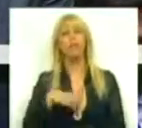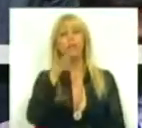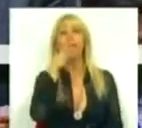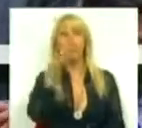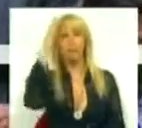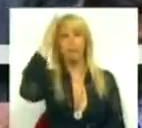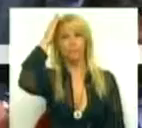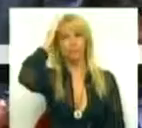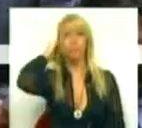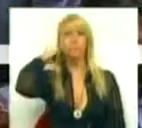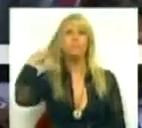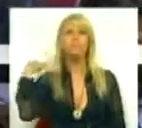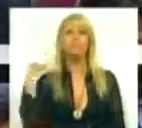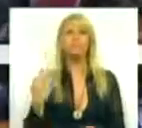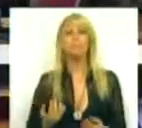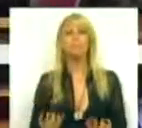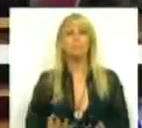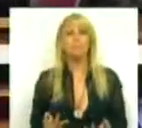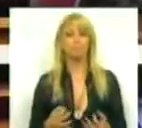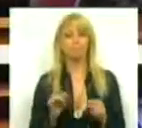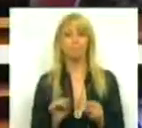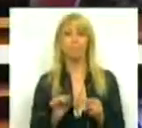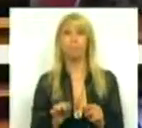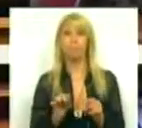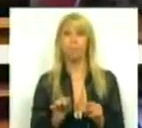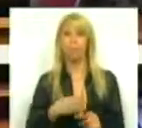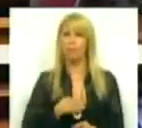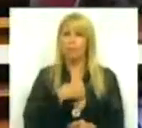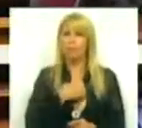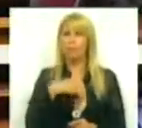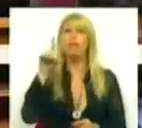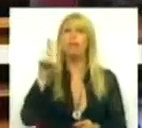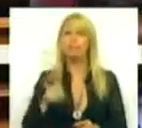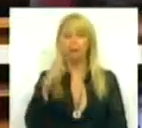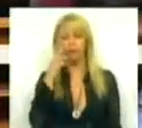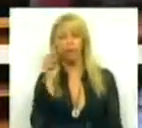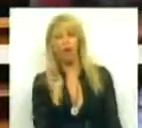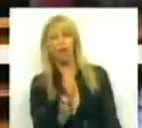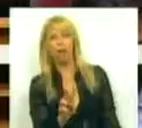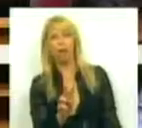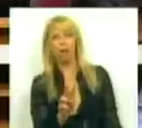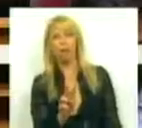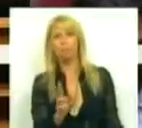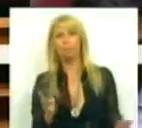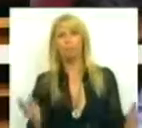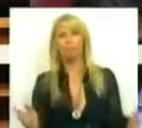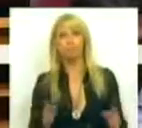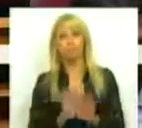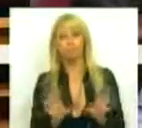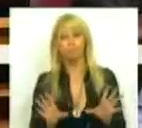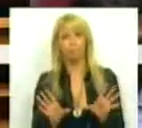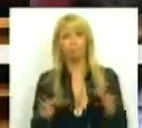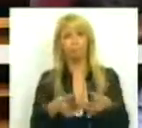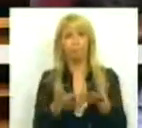queria dizer-lhe que é com este espírito também que olhamos para a realização deste Conselho